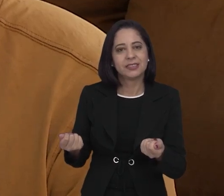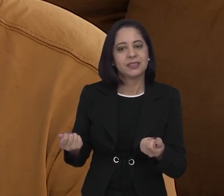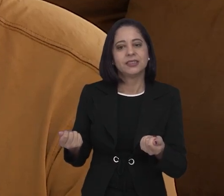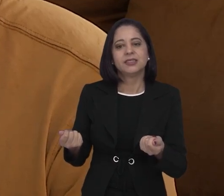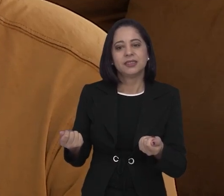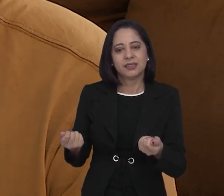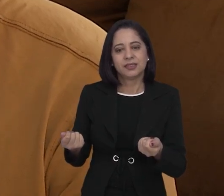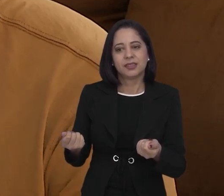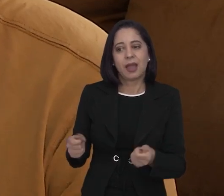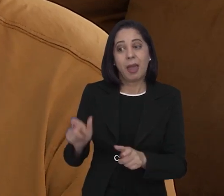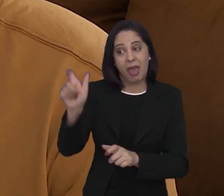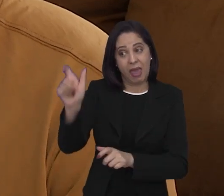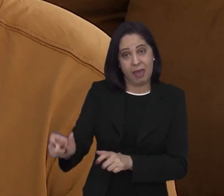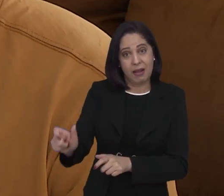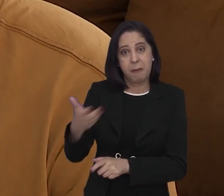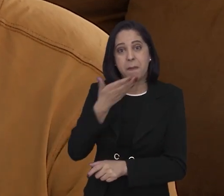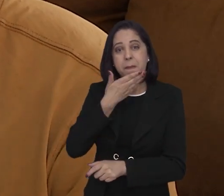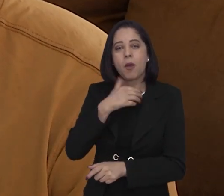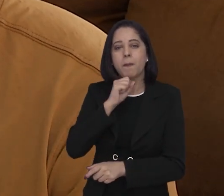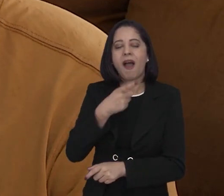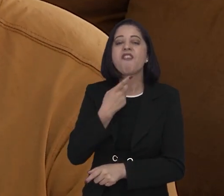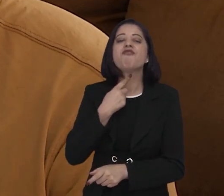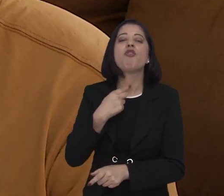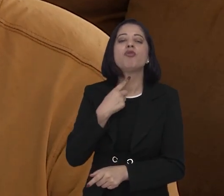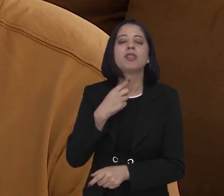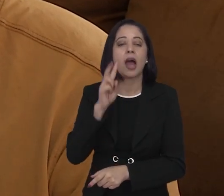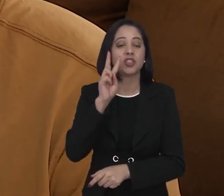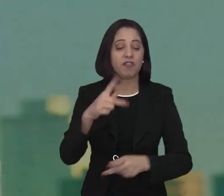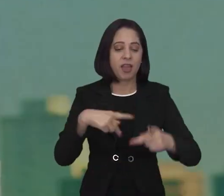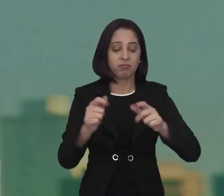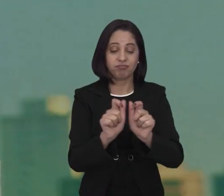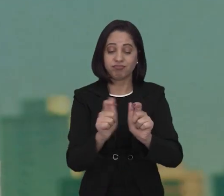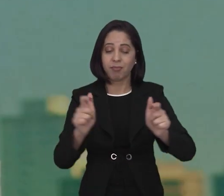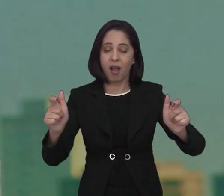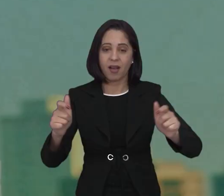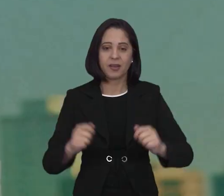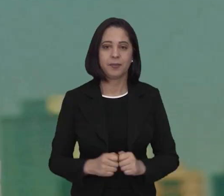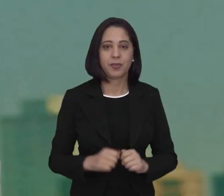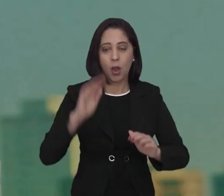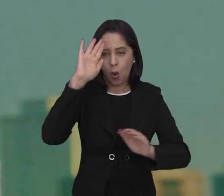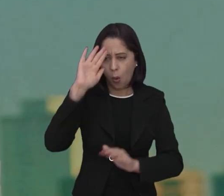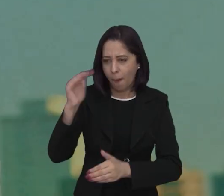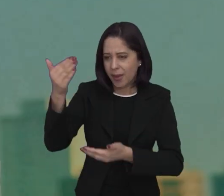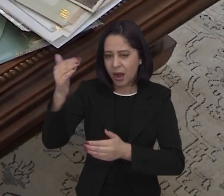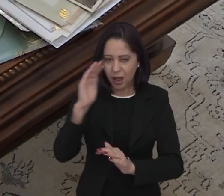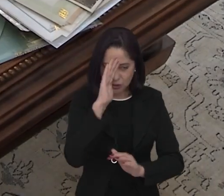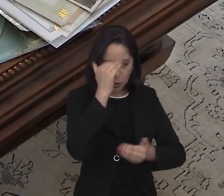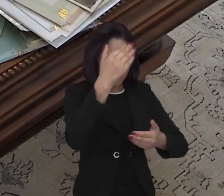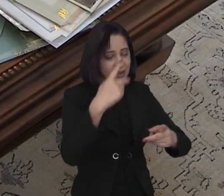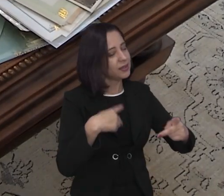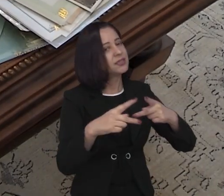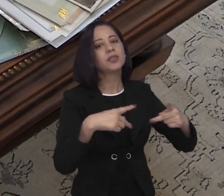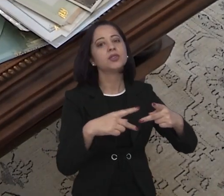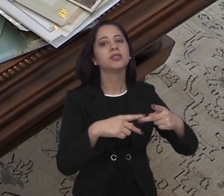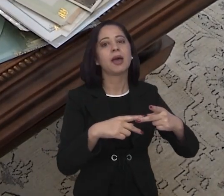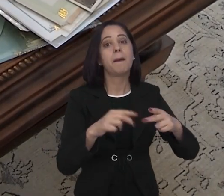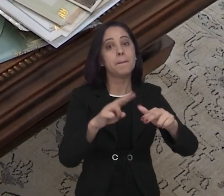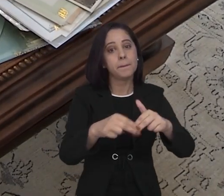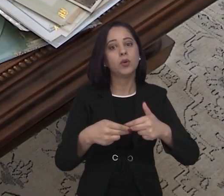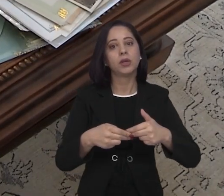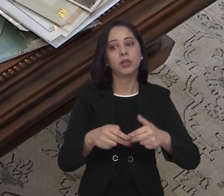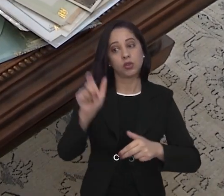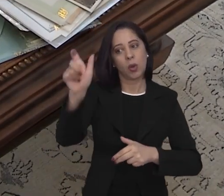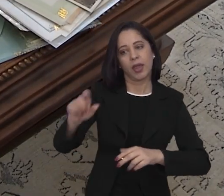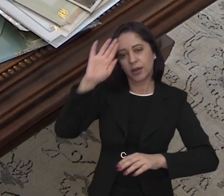E esse desejo de ver a cidade crescer. Com tantas homenagens à cidade, São José retribuiu o músico